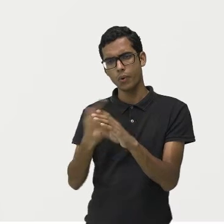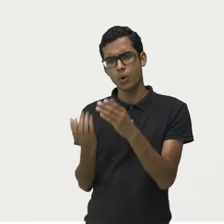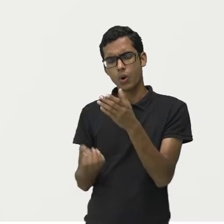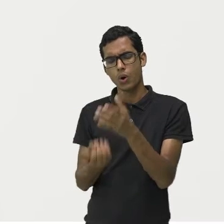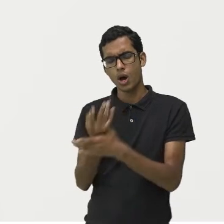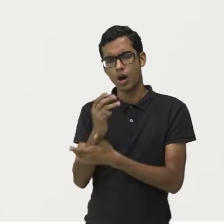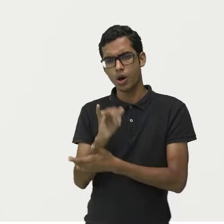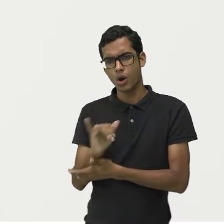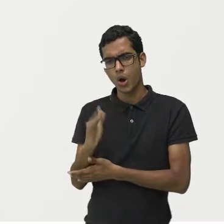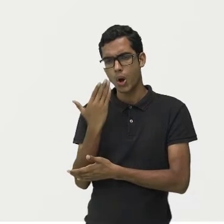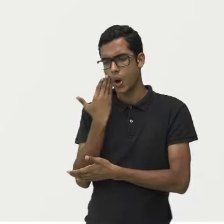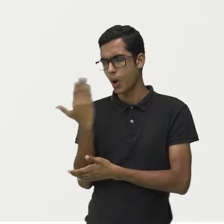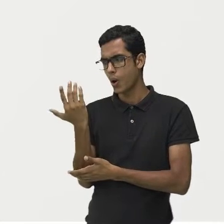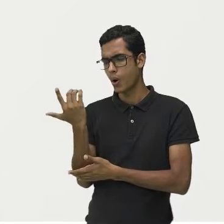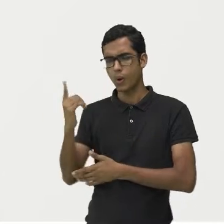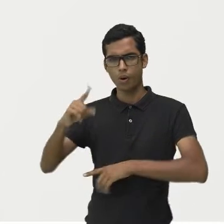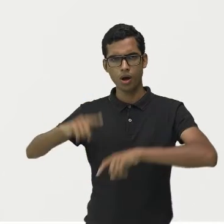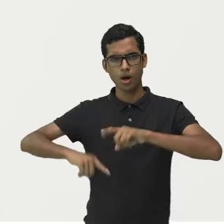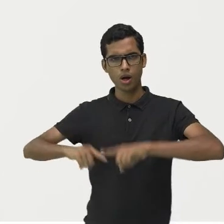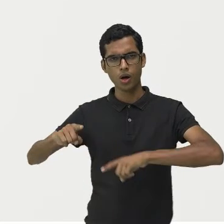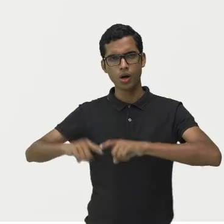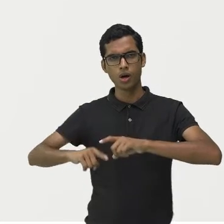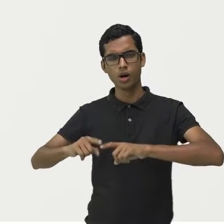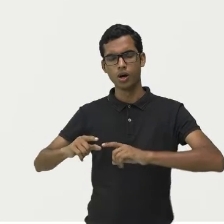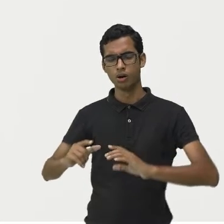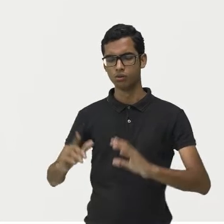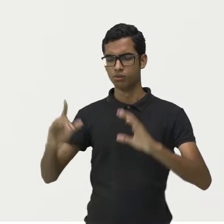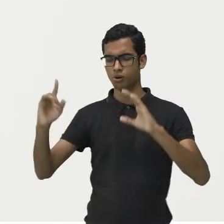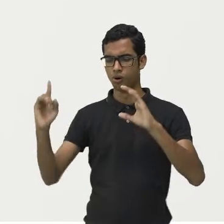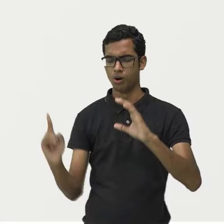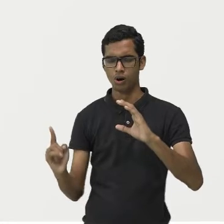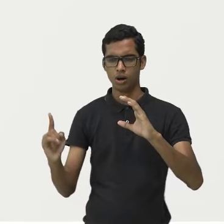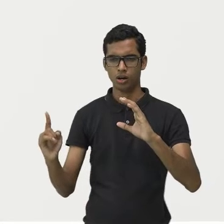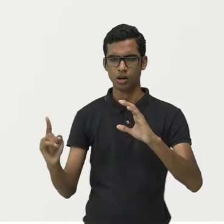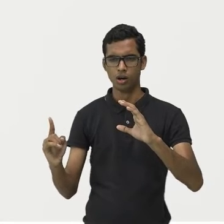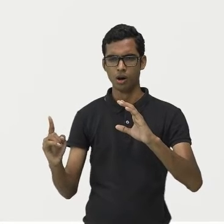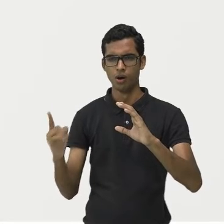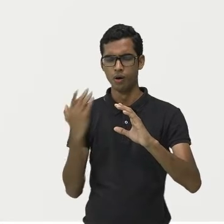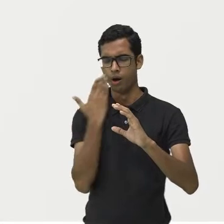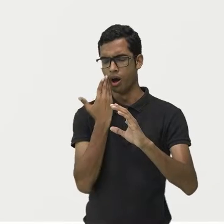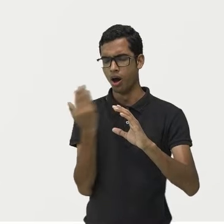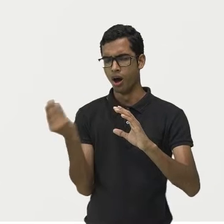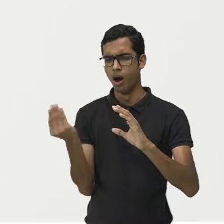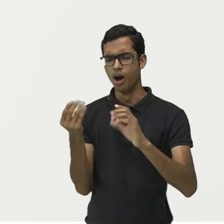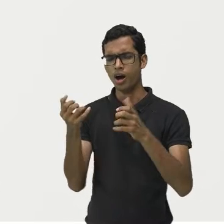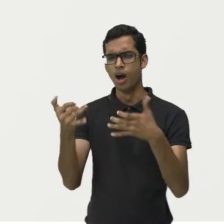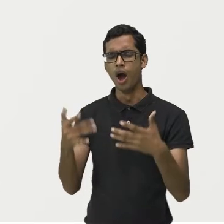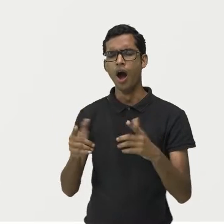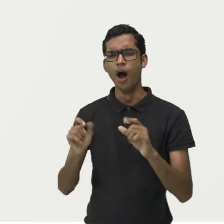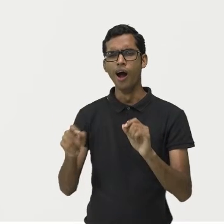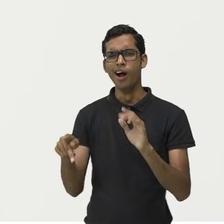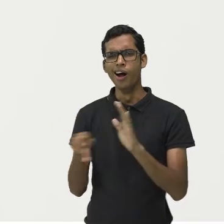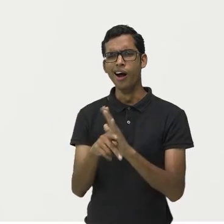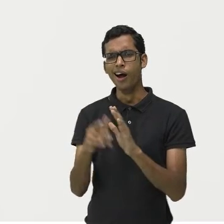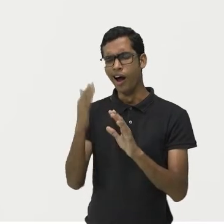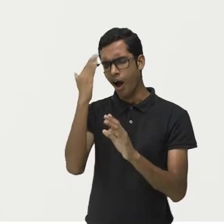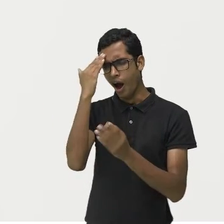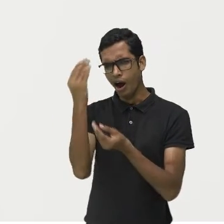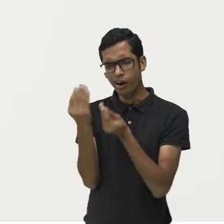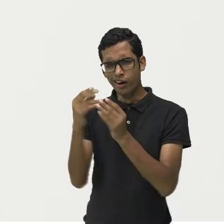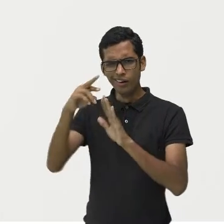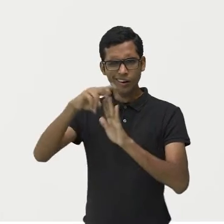construir a imagem de um objeto colocado na frente do espelho. Então, o que eu estou dizendo aqui para você é que a gente vai saber de